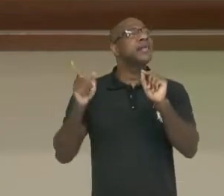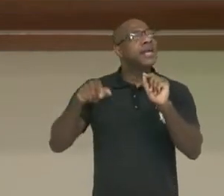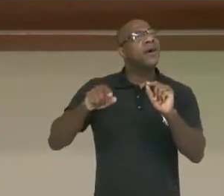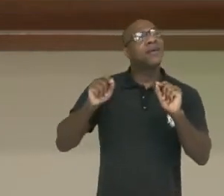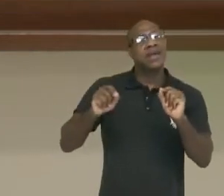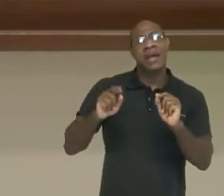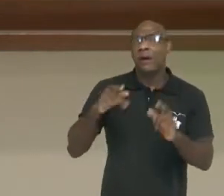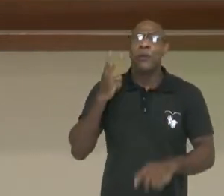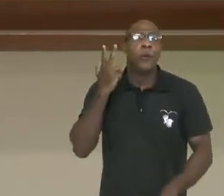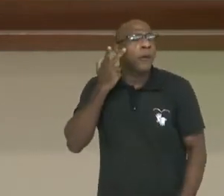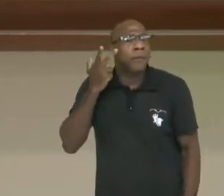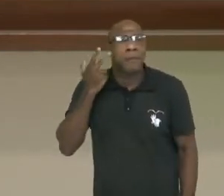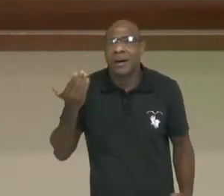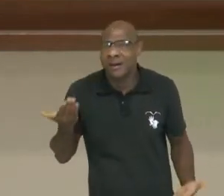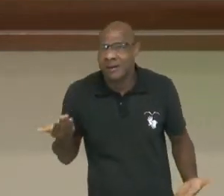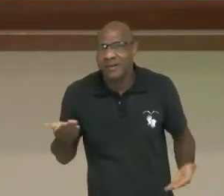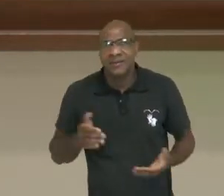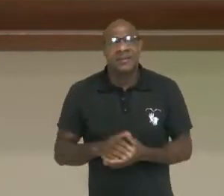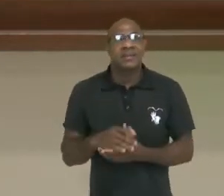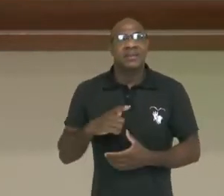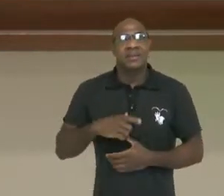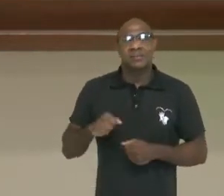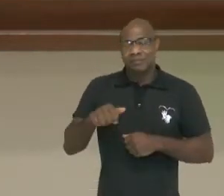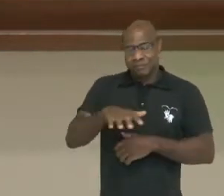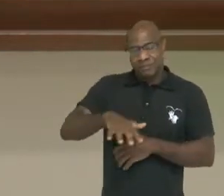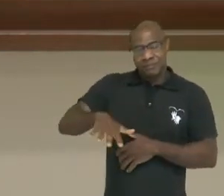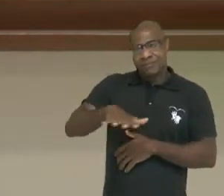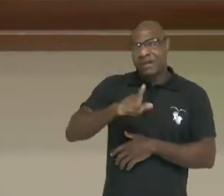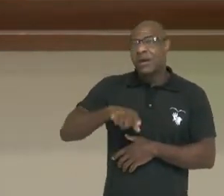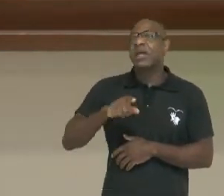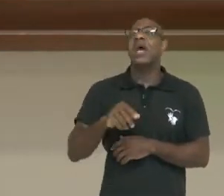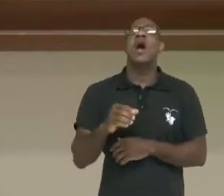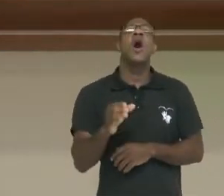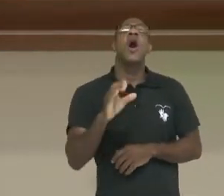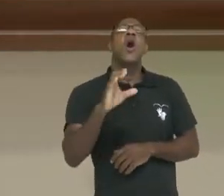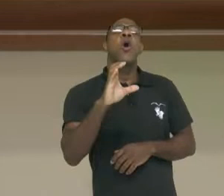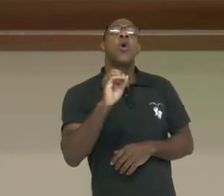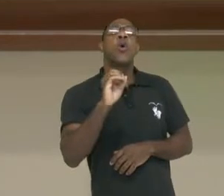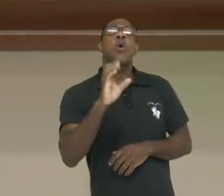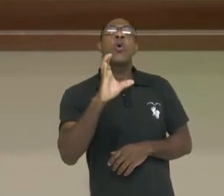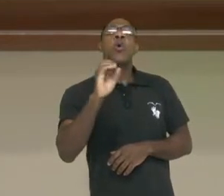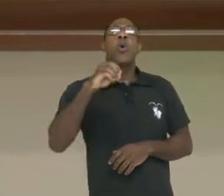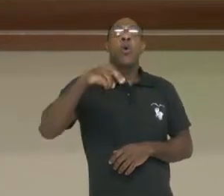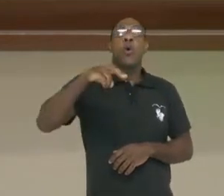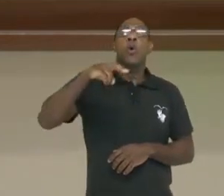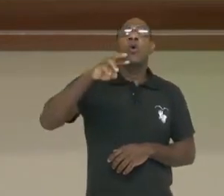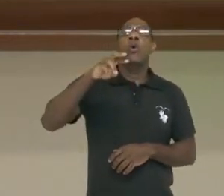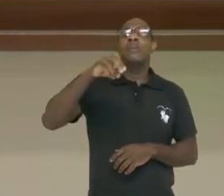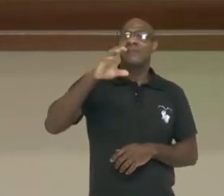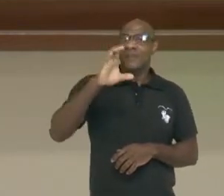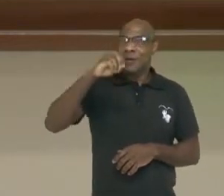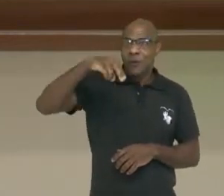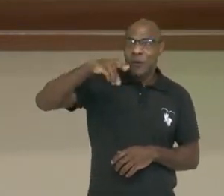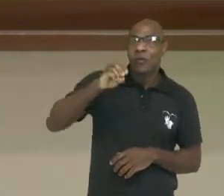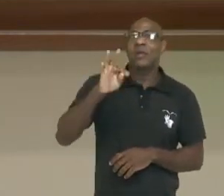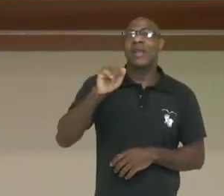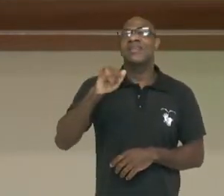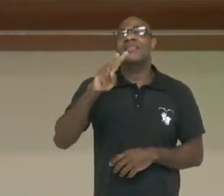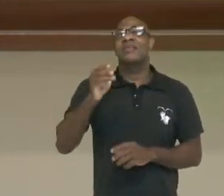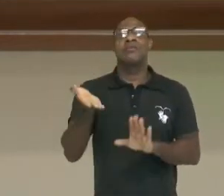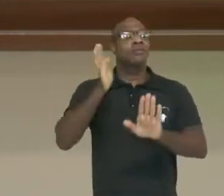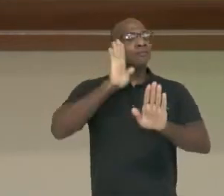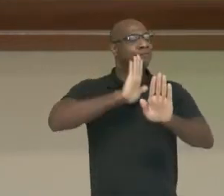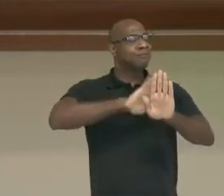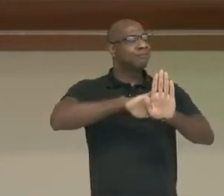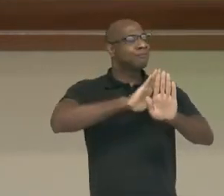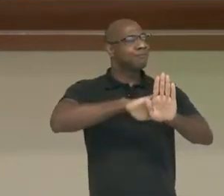o normal, né? Então nós estamos falando do campo conotativo da linguagem figurada. Mas o que será que